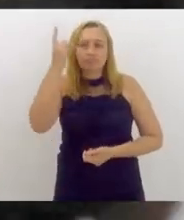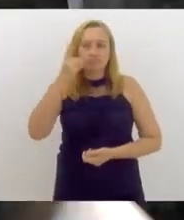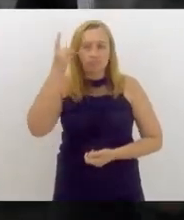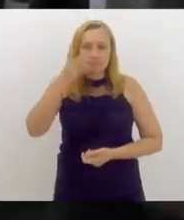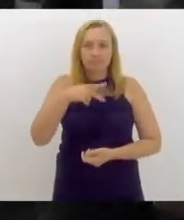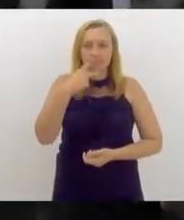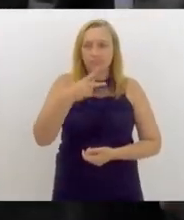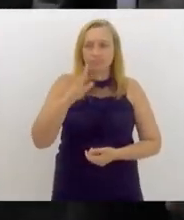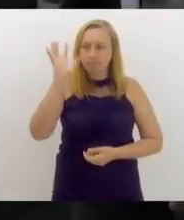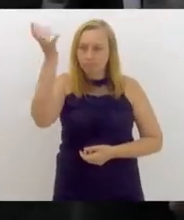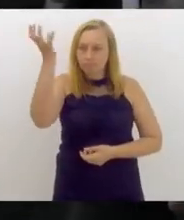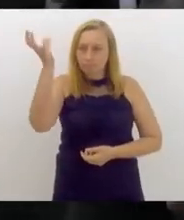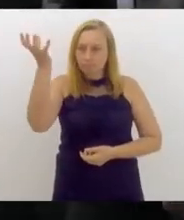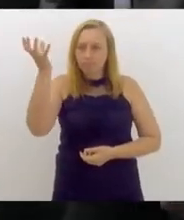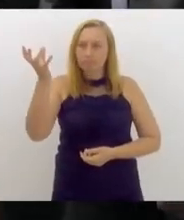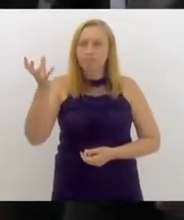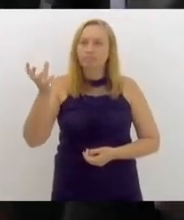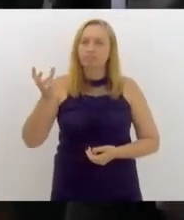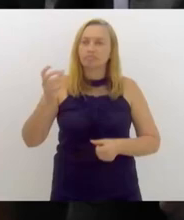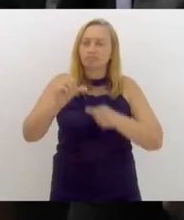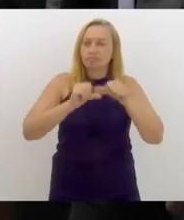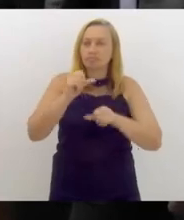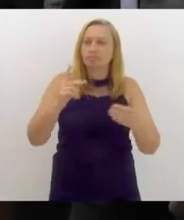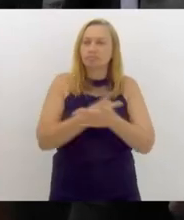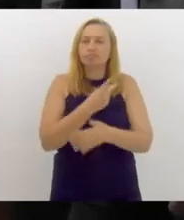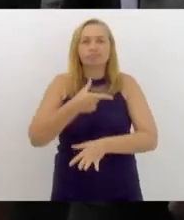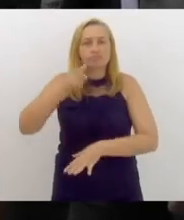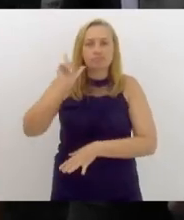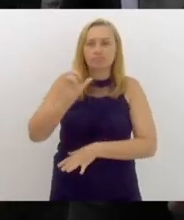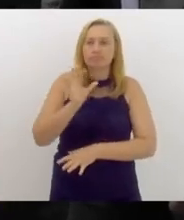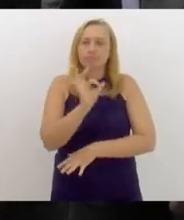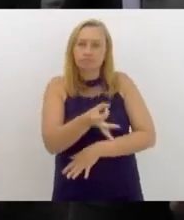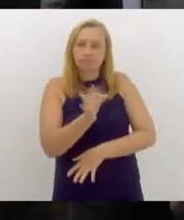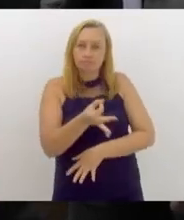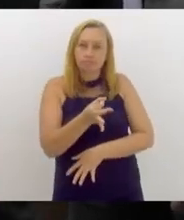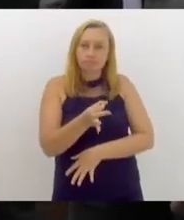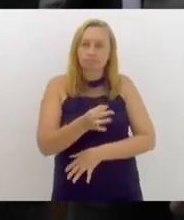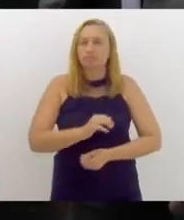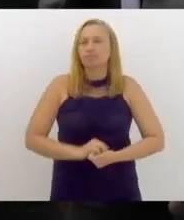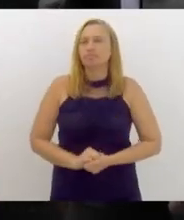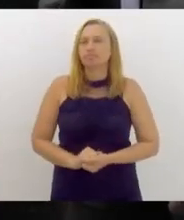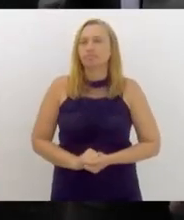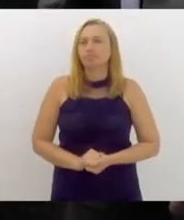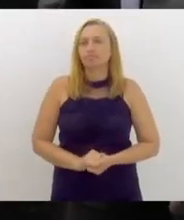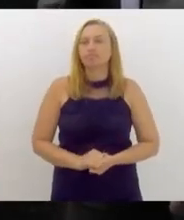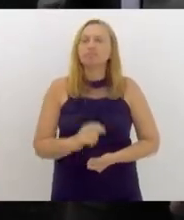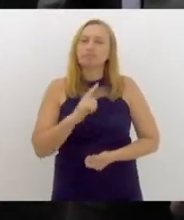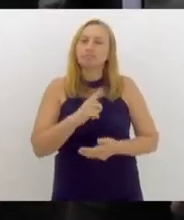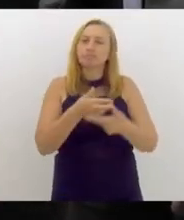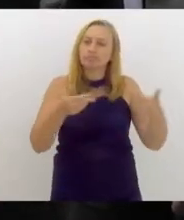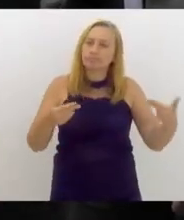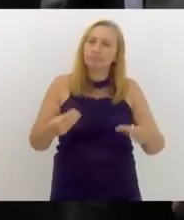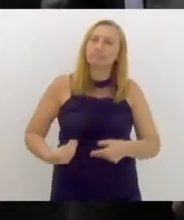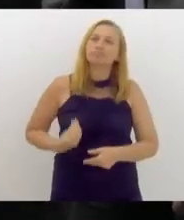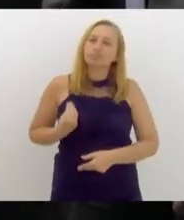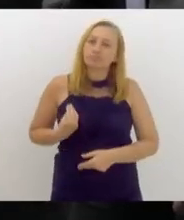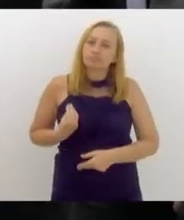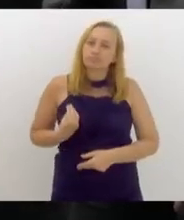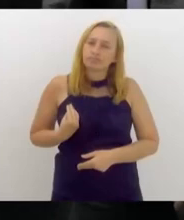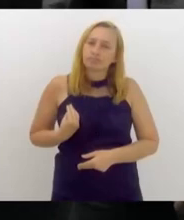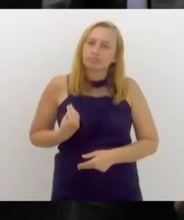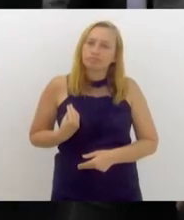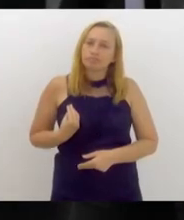falando do evento climático que aconteceu ontem, e, de fato, meu presidente Rodrigo Bacelar, tem algumas coisas na vida que